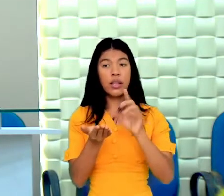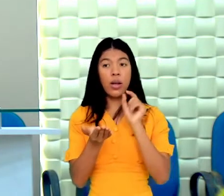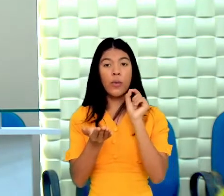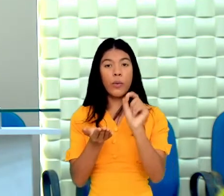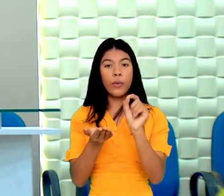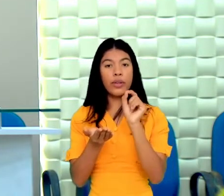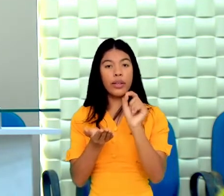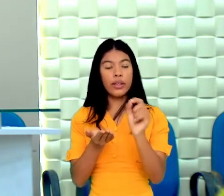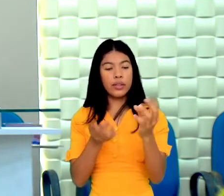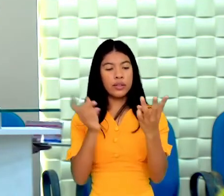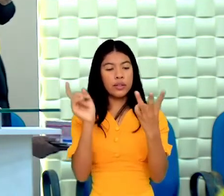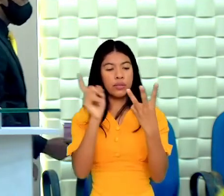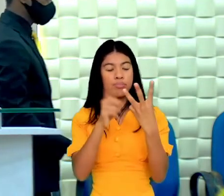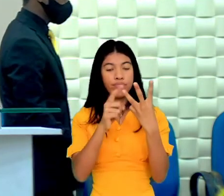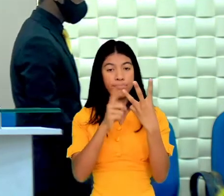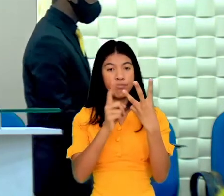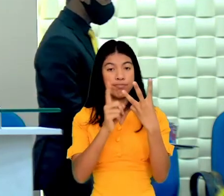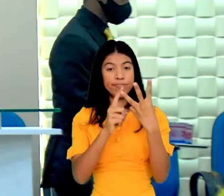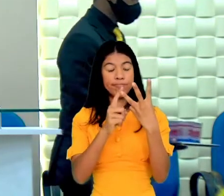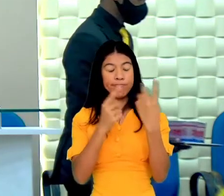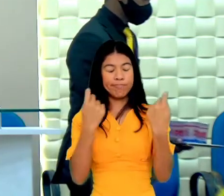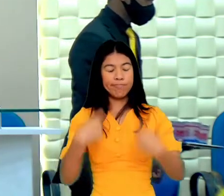a terceira necessidade,